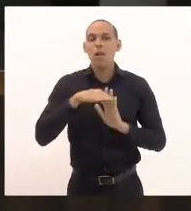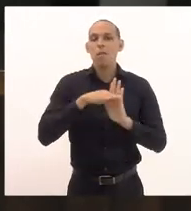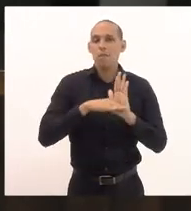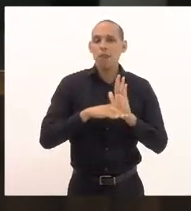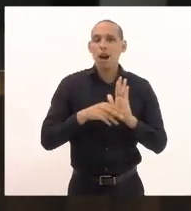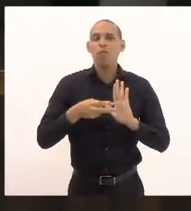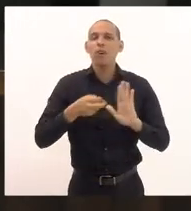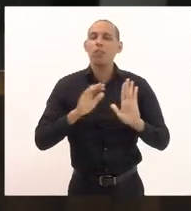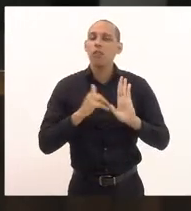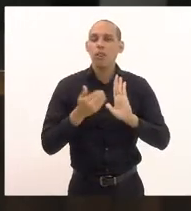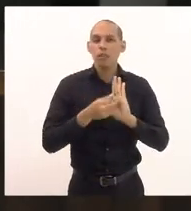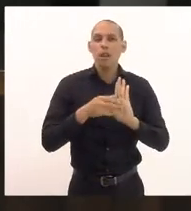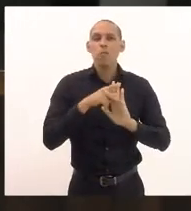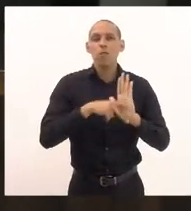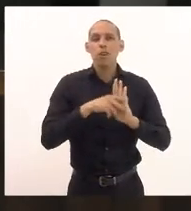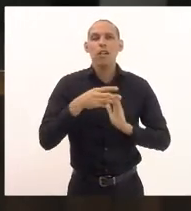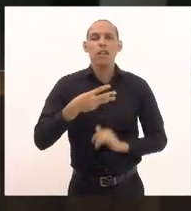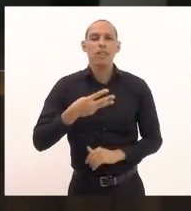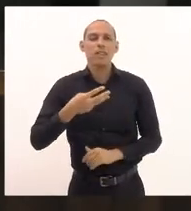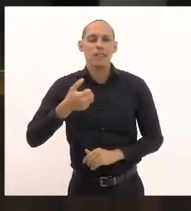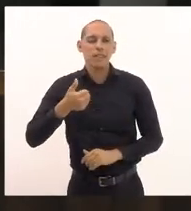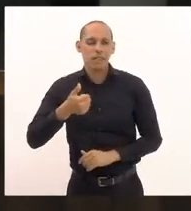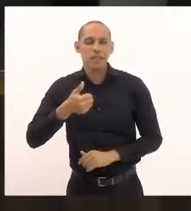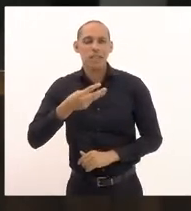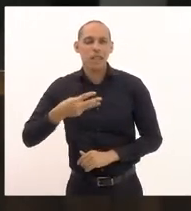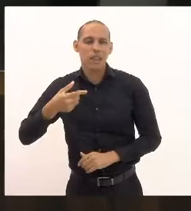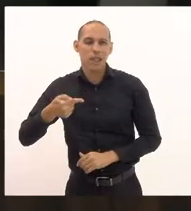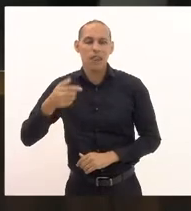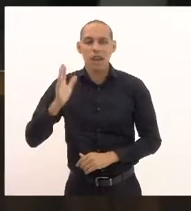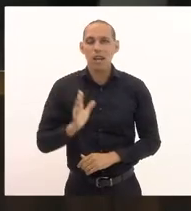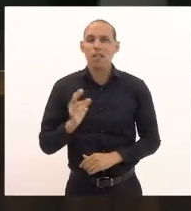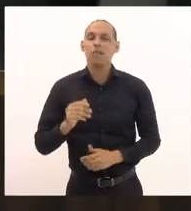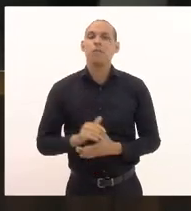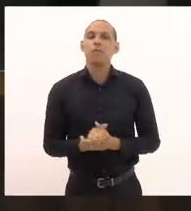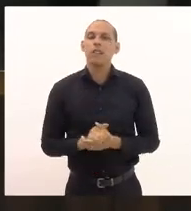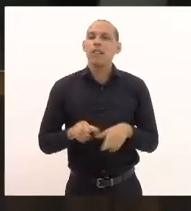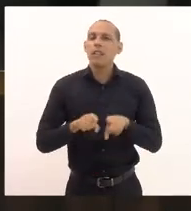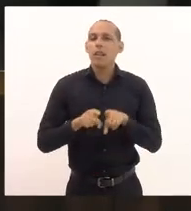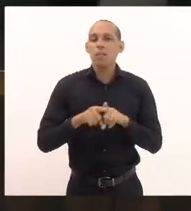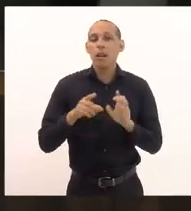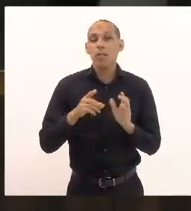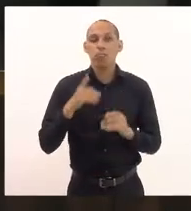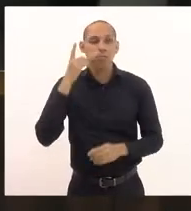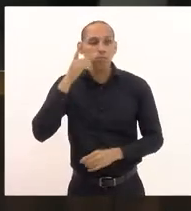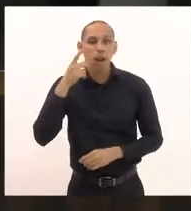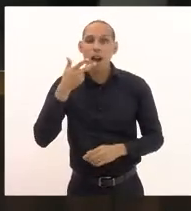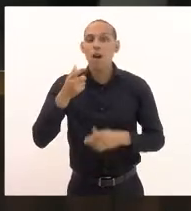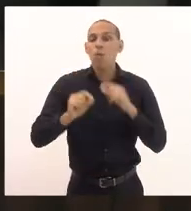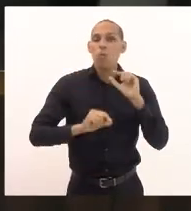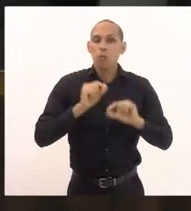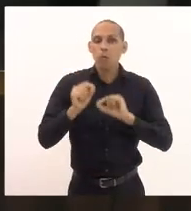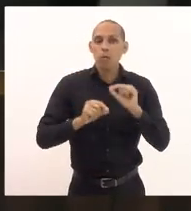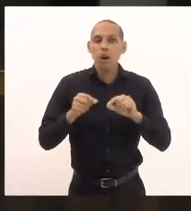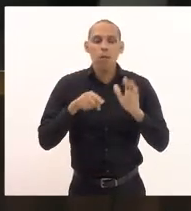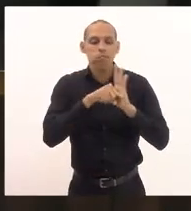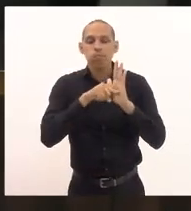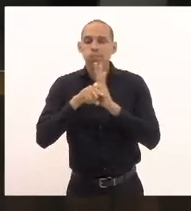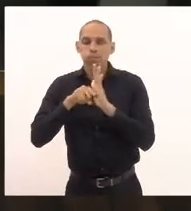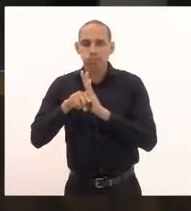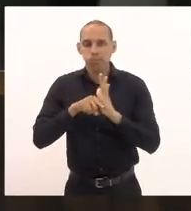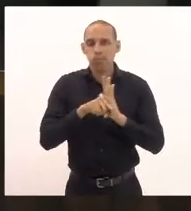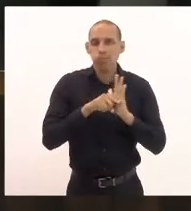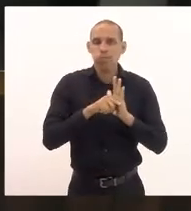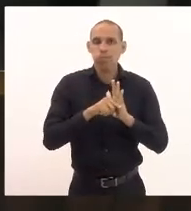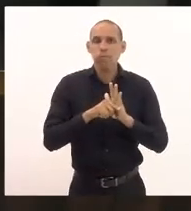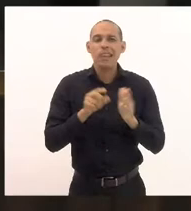lei 1377-A de 19, de autoria dos deputados Anderson Moraes e Renato Zaca, que dispõe sobre a inspeção de segurança veicular e controle da emissão